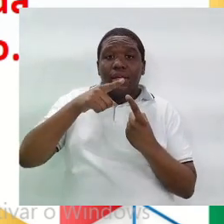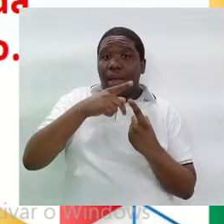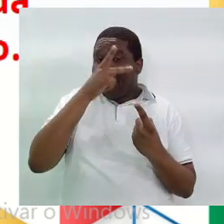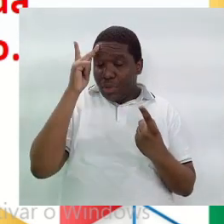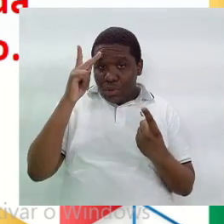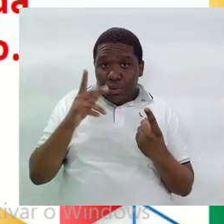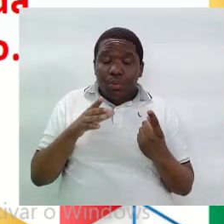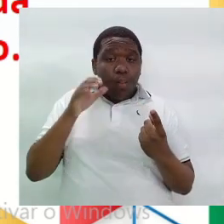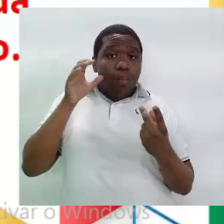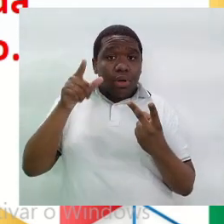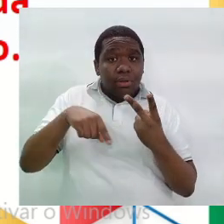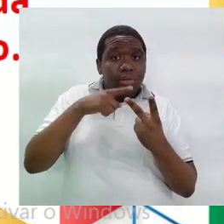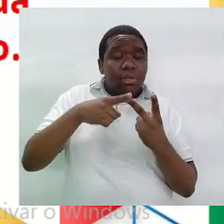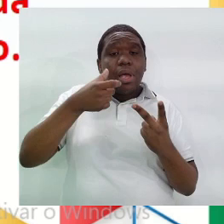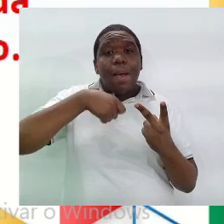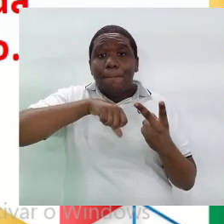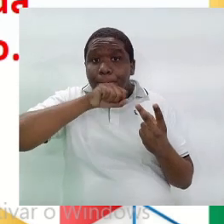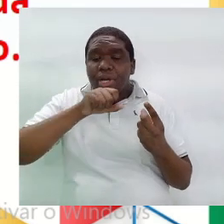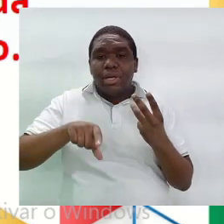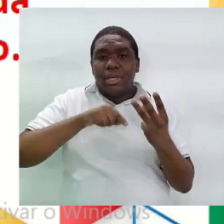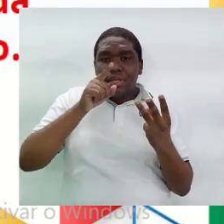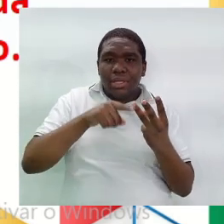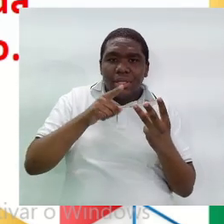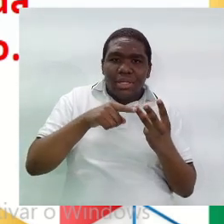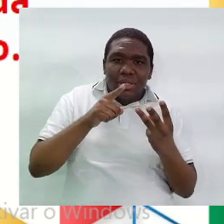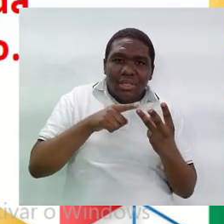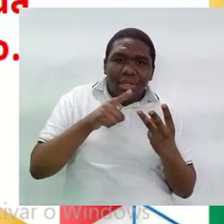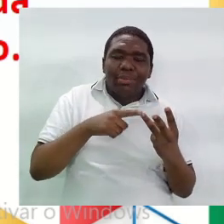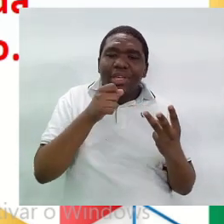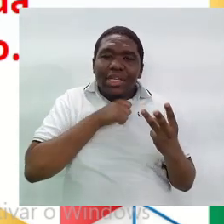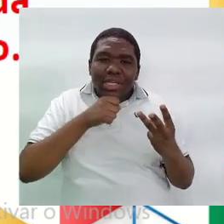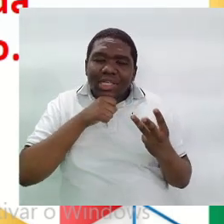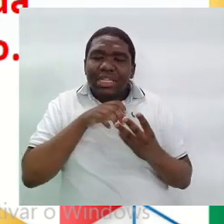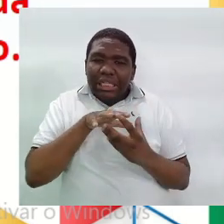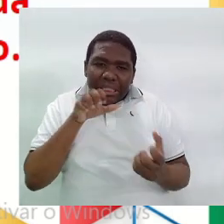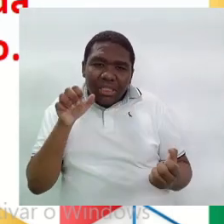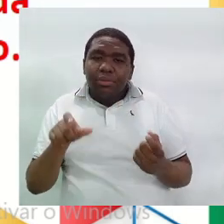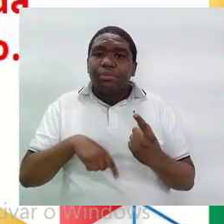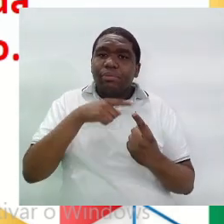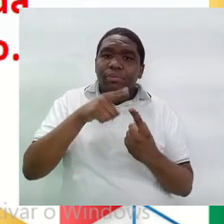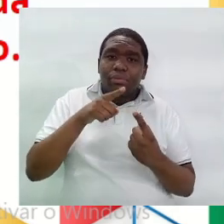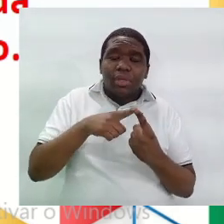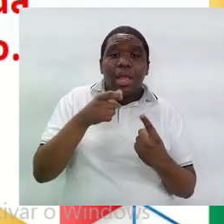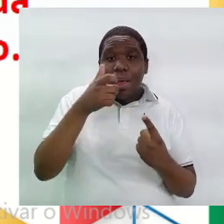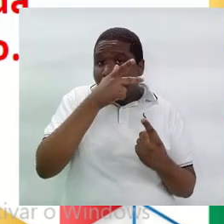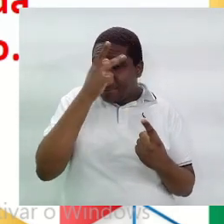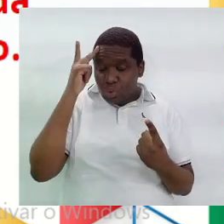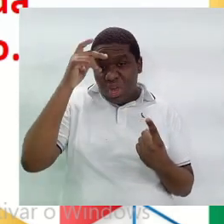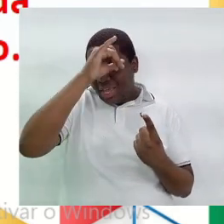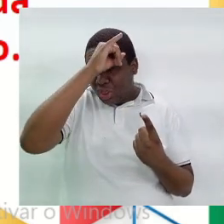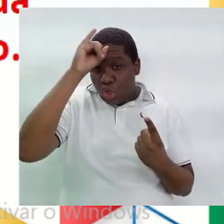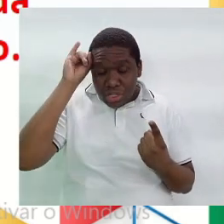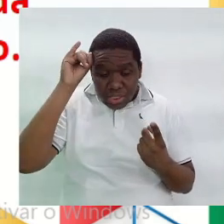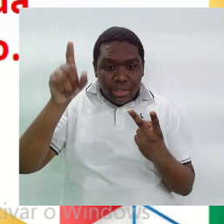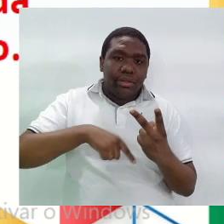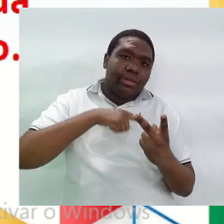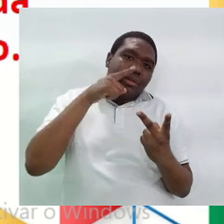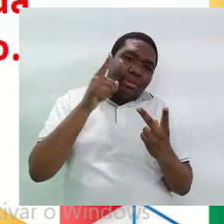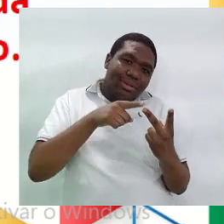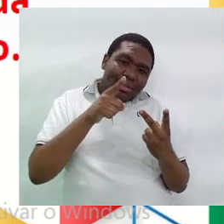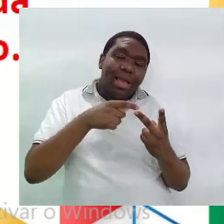virgindade, a mãe e a anciã. A virgindade, representada pela inocência, a mãe,